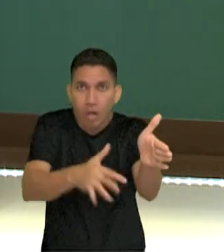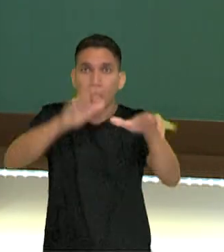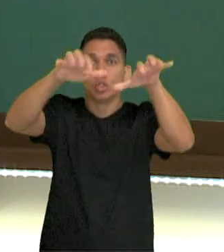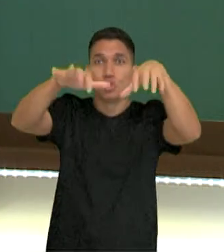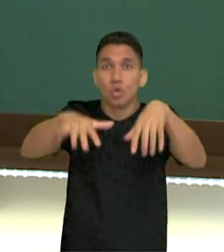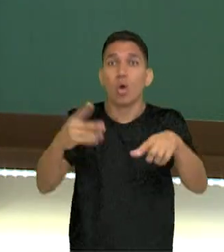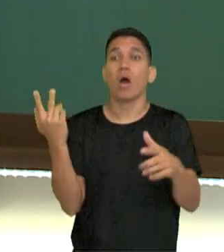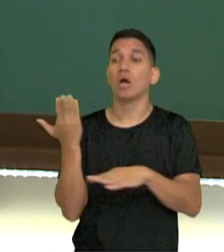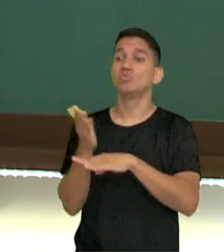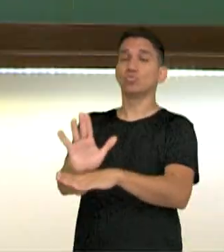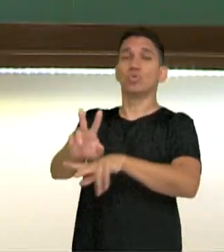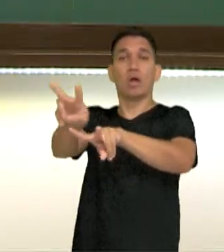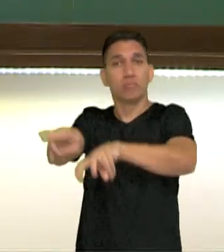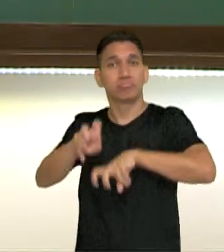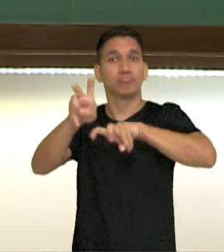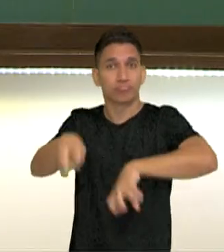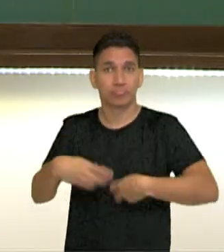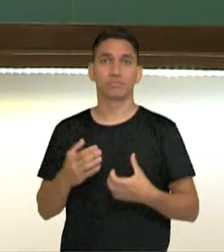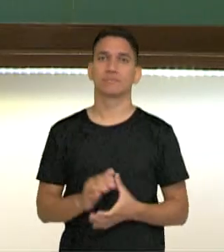a agricultura,